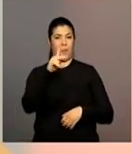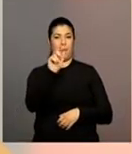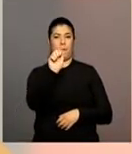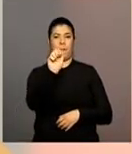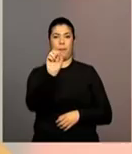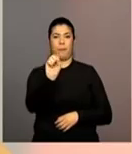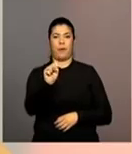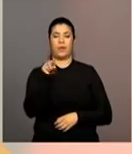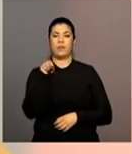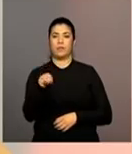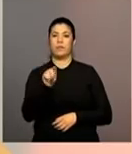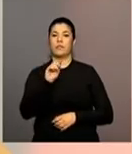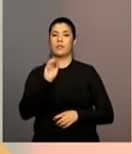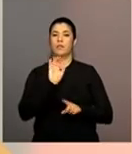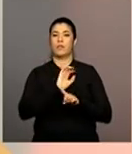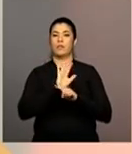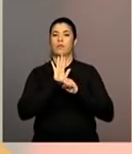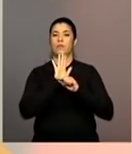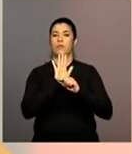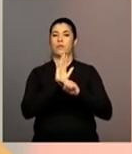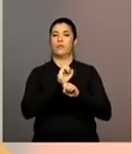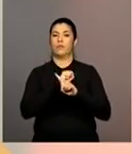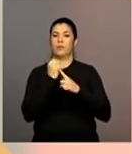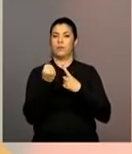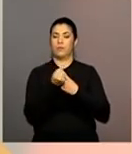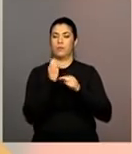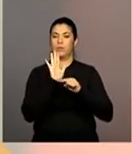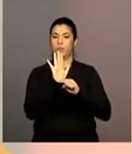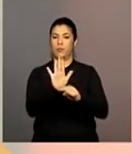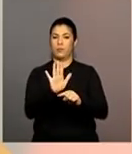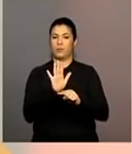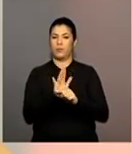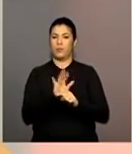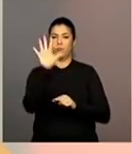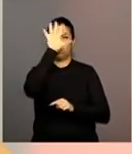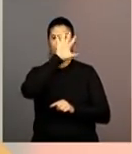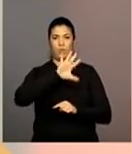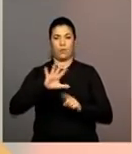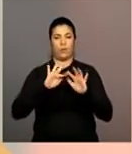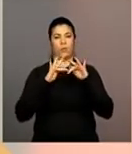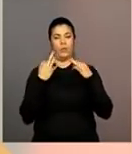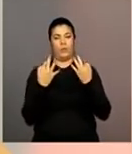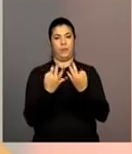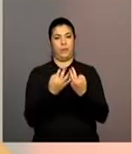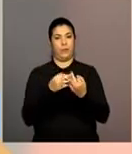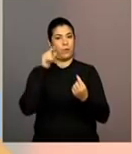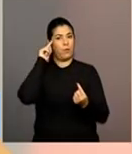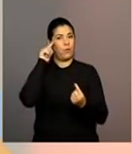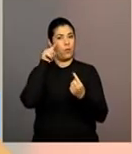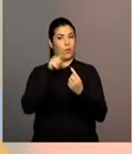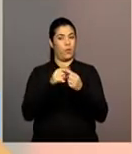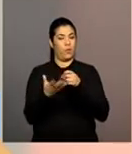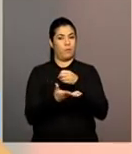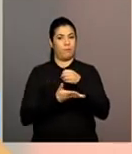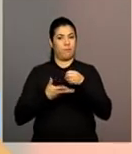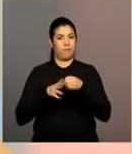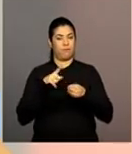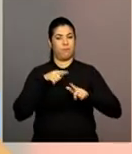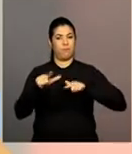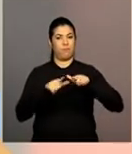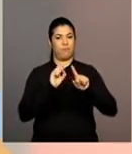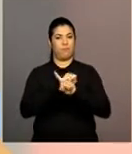serviço de atendimento integral à família e tem como P de fundo o trabalho social com